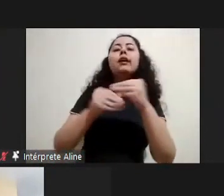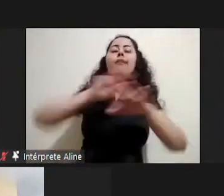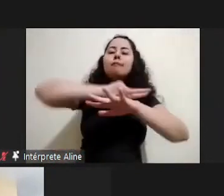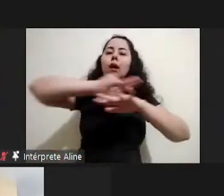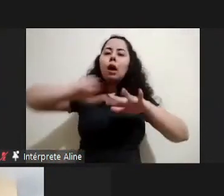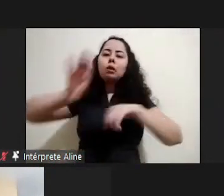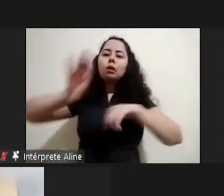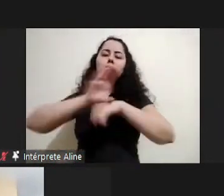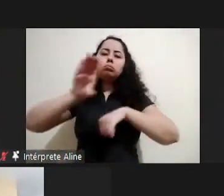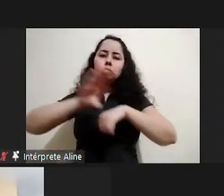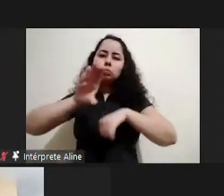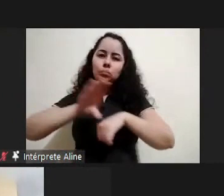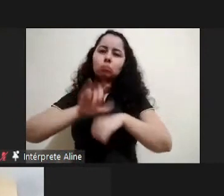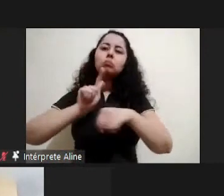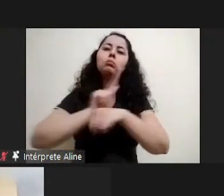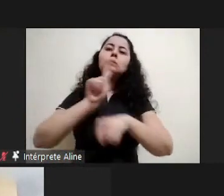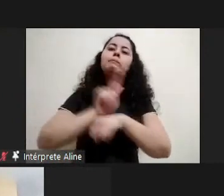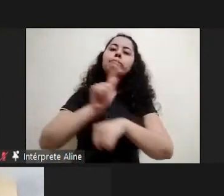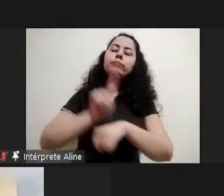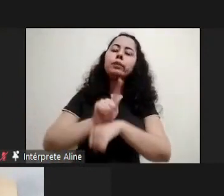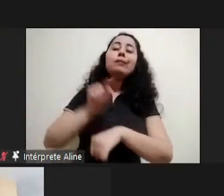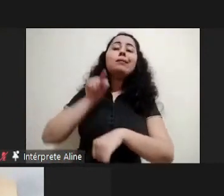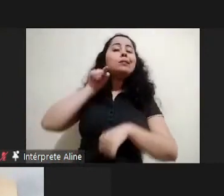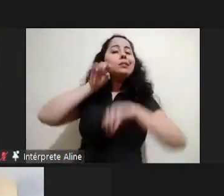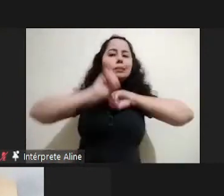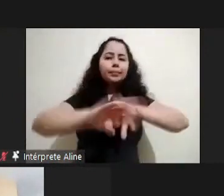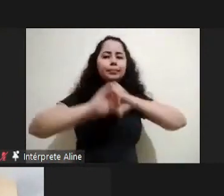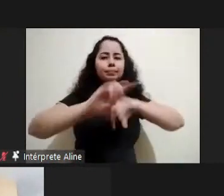Departamento de Bioquímica ministra aulas.